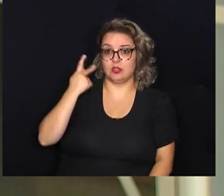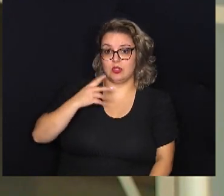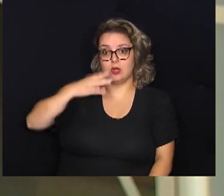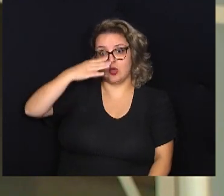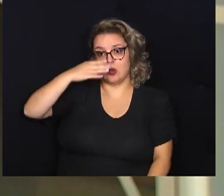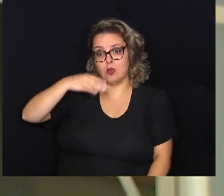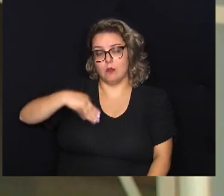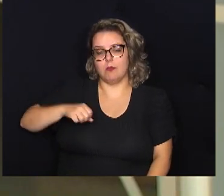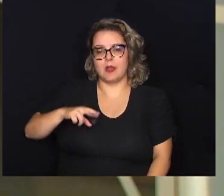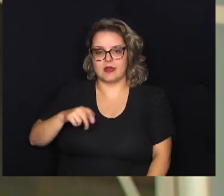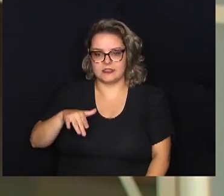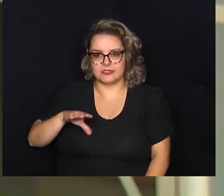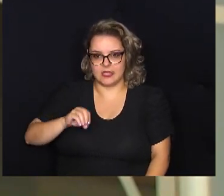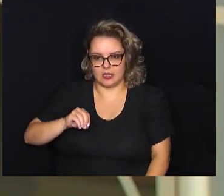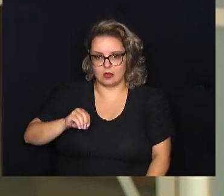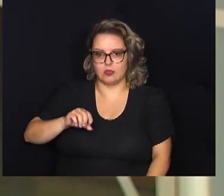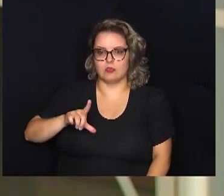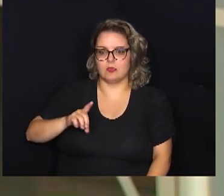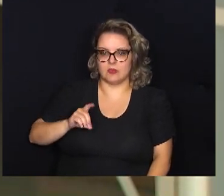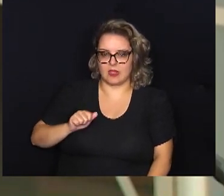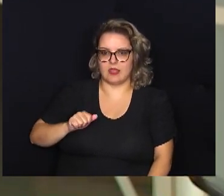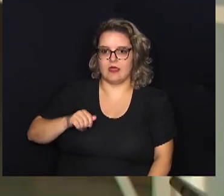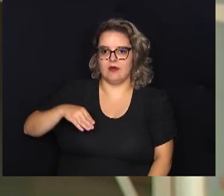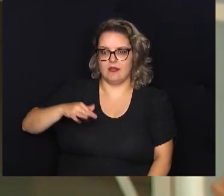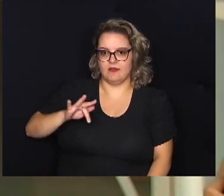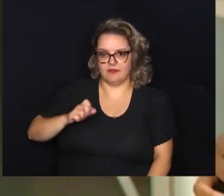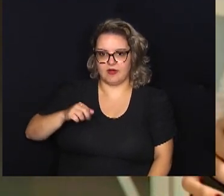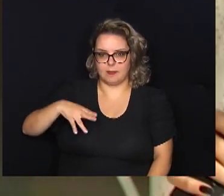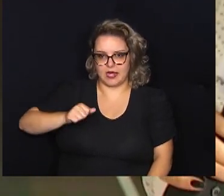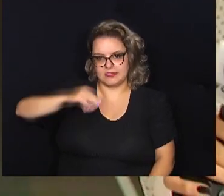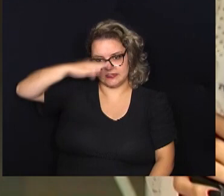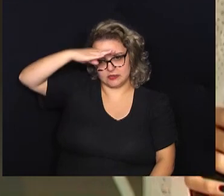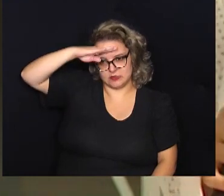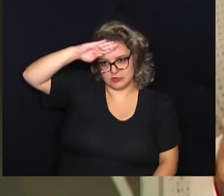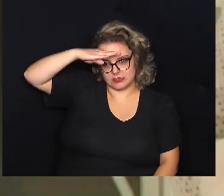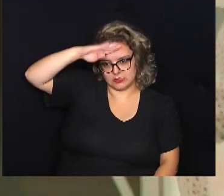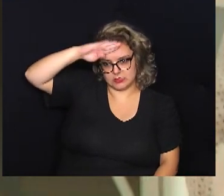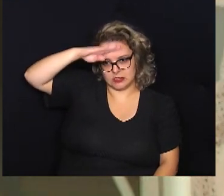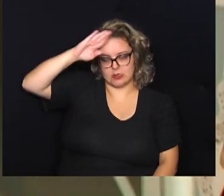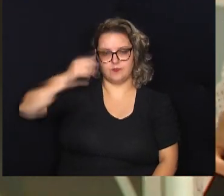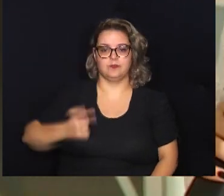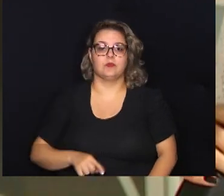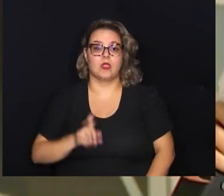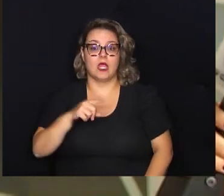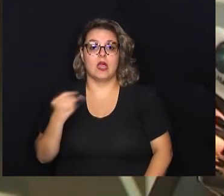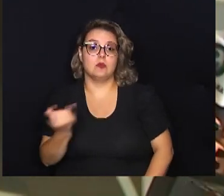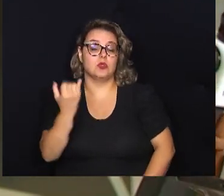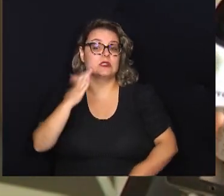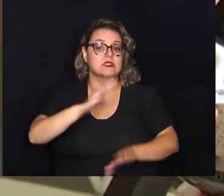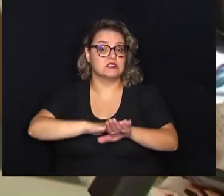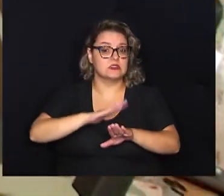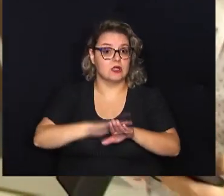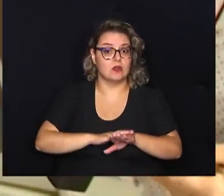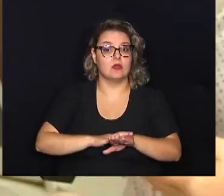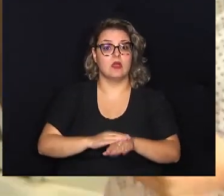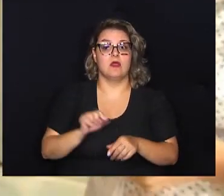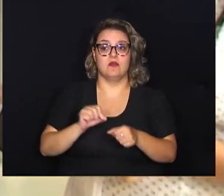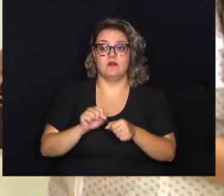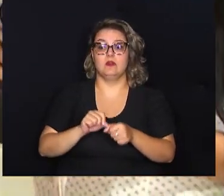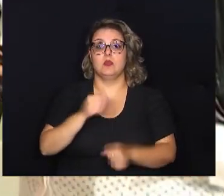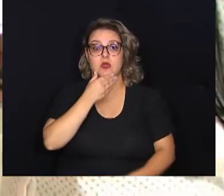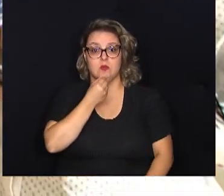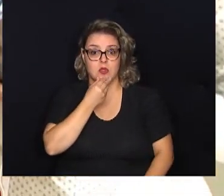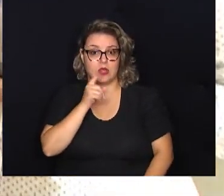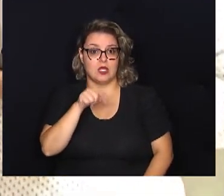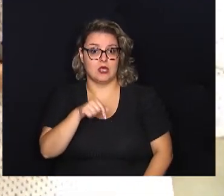Farmácia que prevê essa ação, essa importância dessa atividade realizada pelos homens, que é a